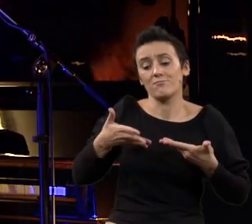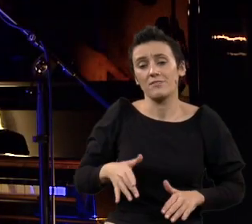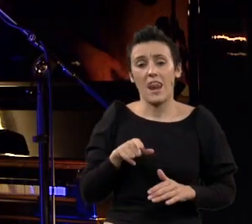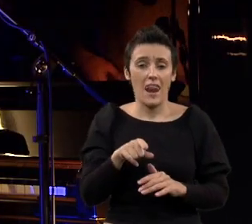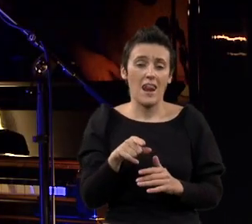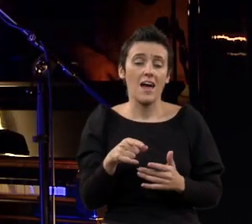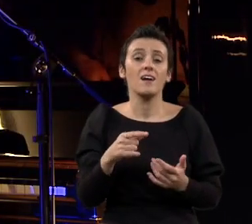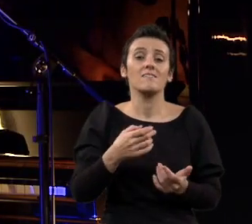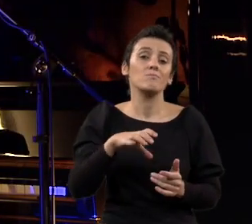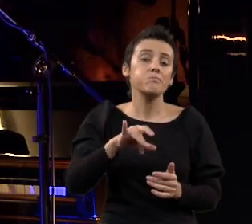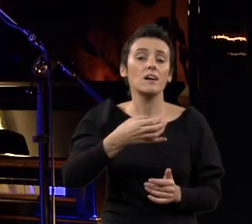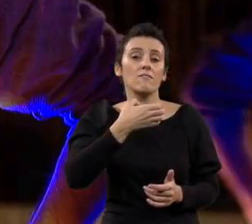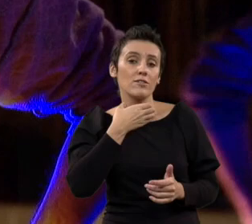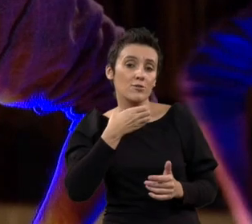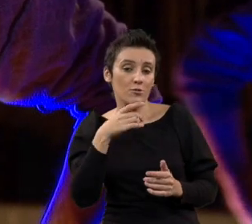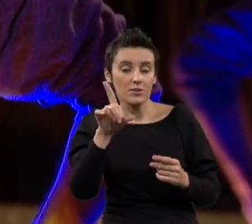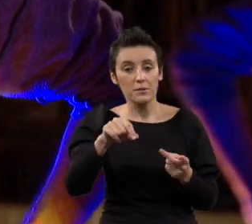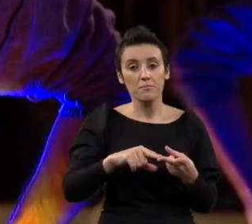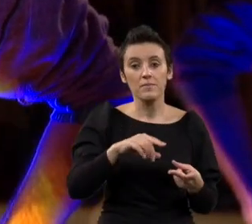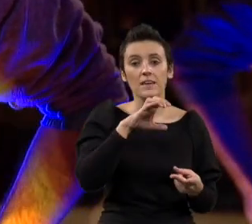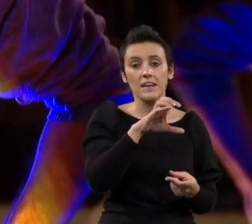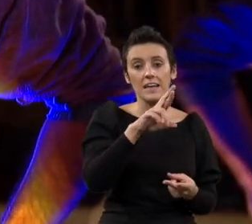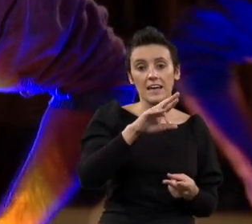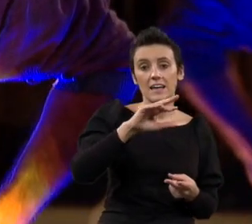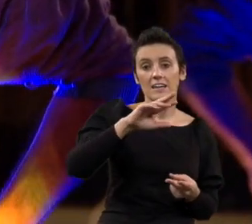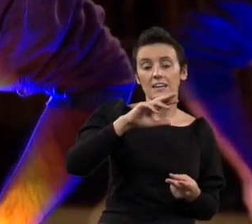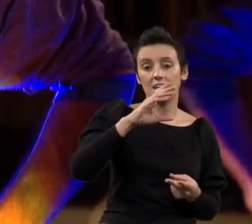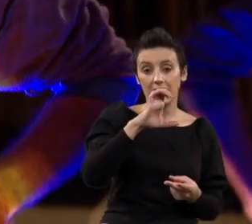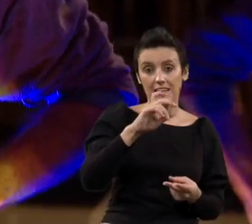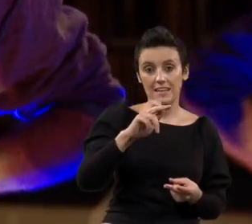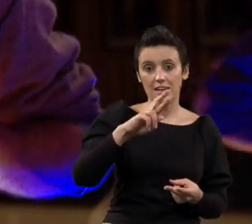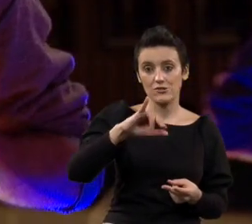pertence aos dois, que é a Vila do Conde e Caxinas e a sua tradição